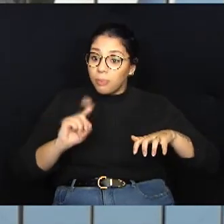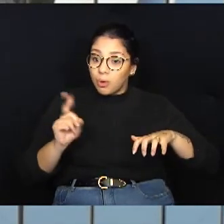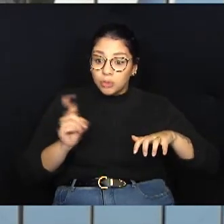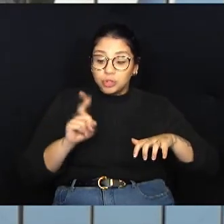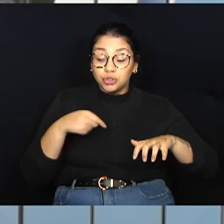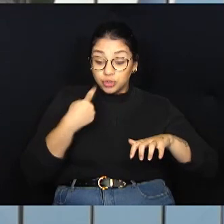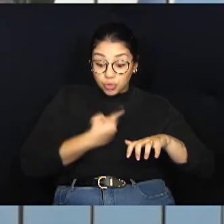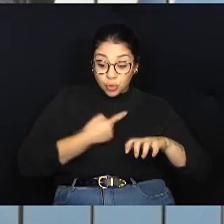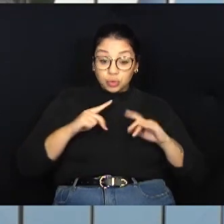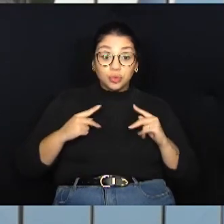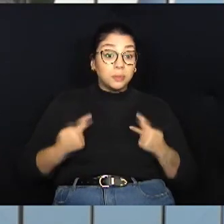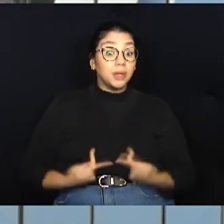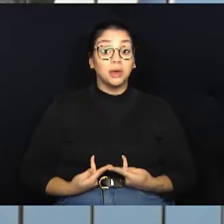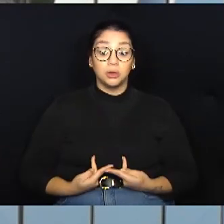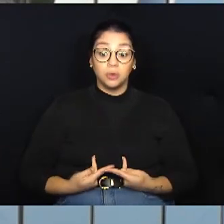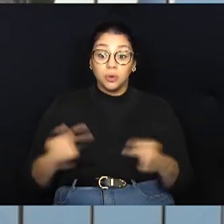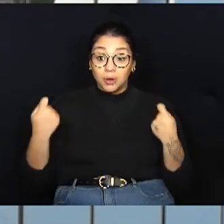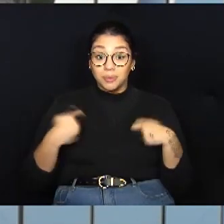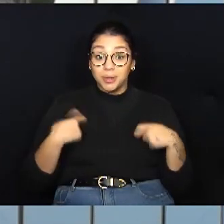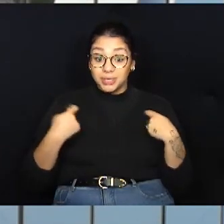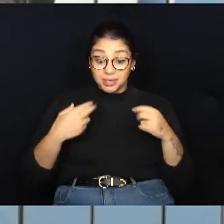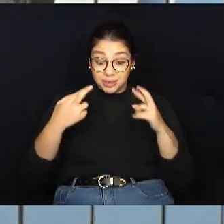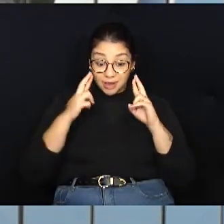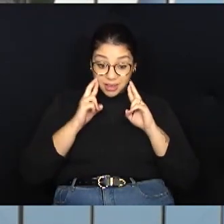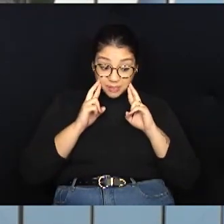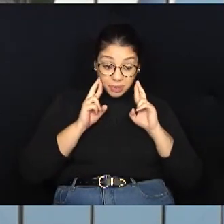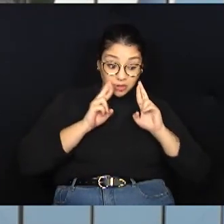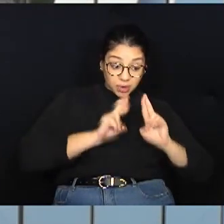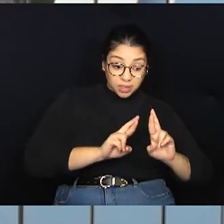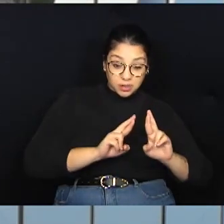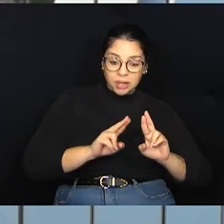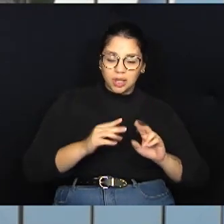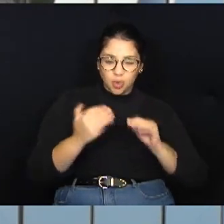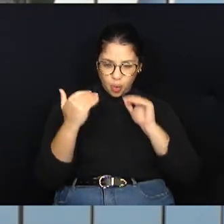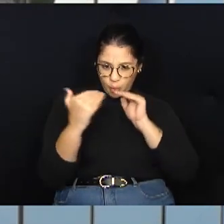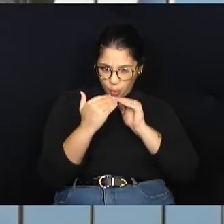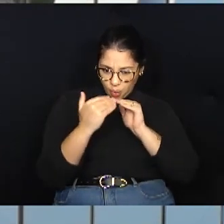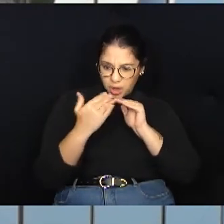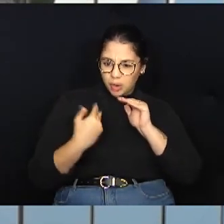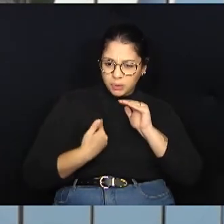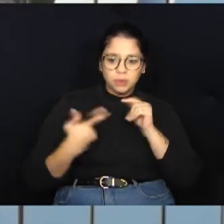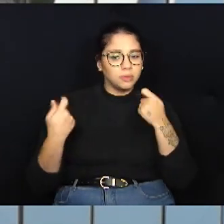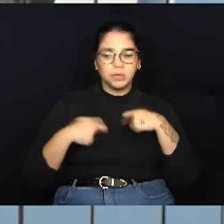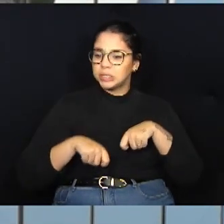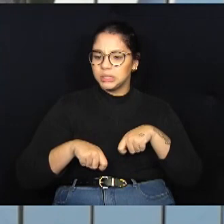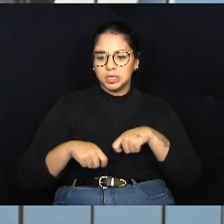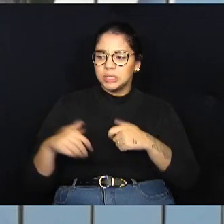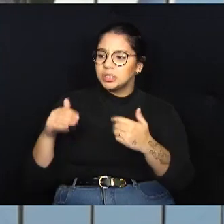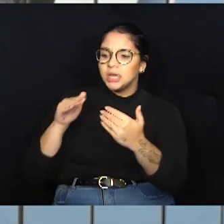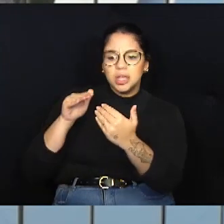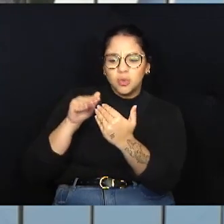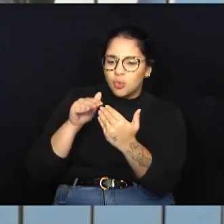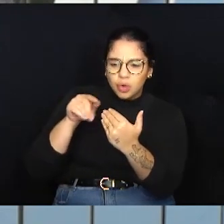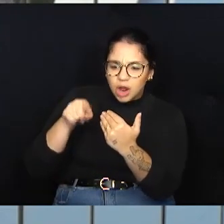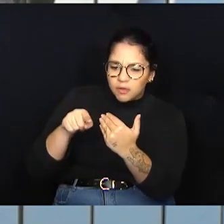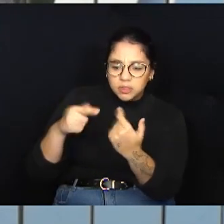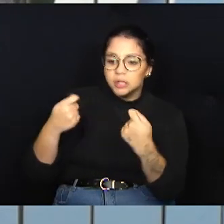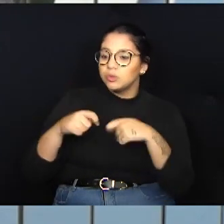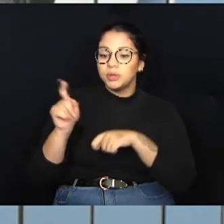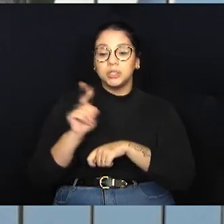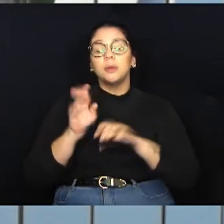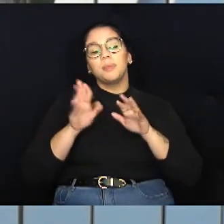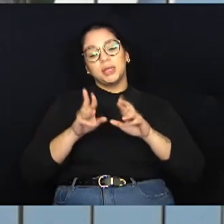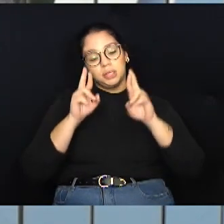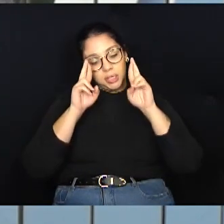seres humanos e nós temos que nos respeitar. Você não precisa concordar comigo, eu não preciso concordar com você, mas nós temos que